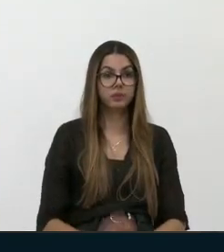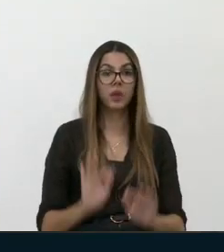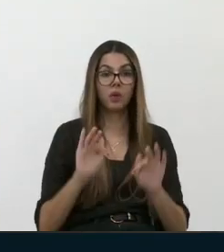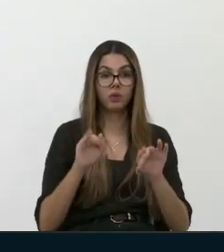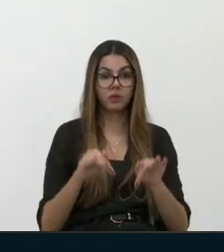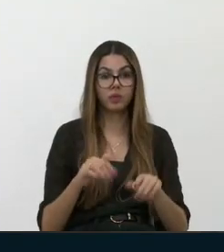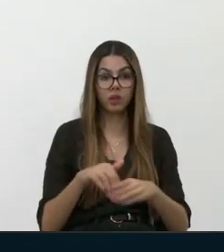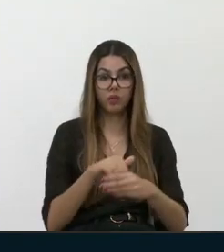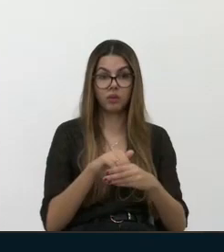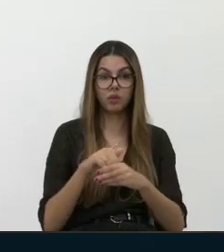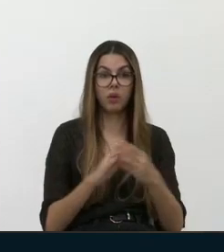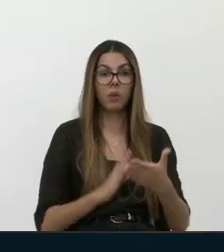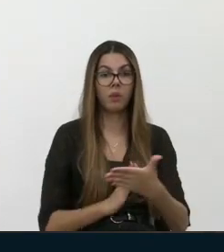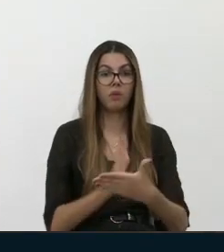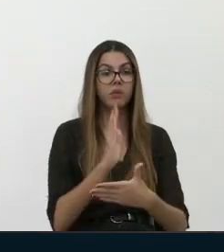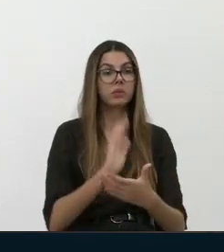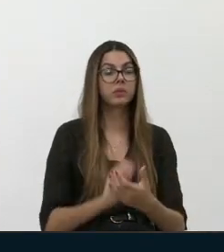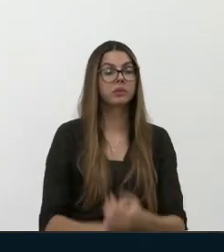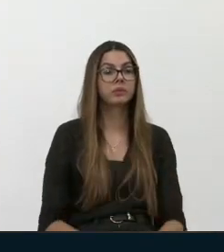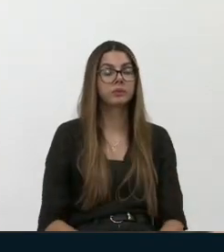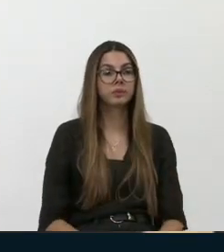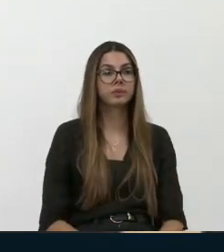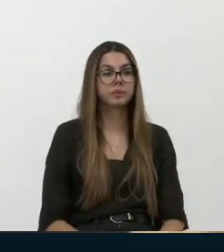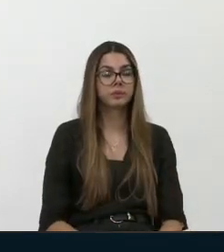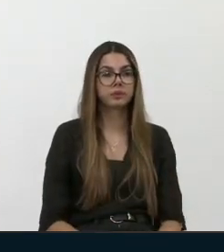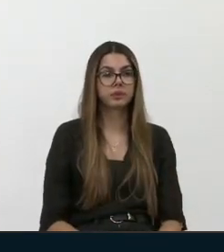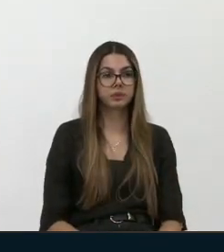Encerrada a votação, aprovado, encaminhe-se.